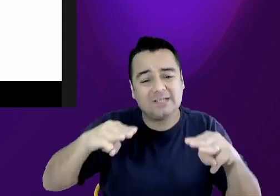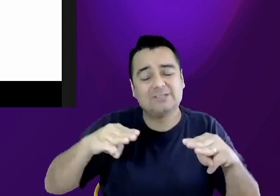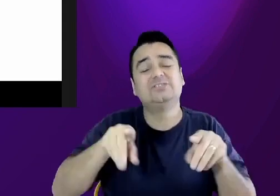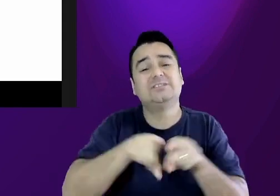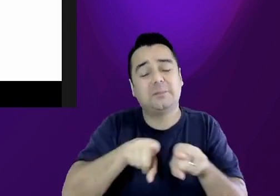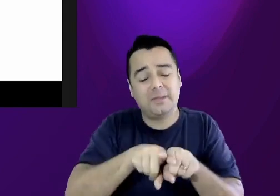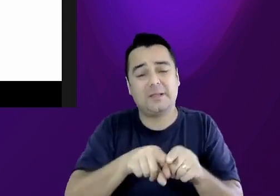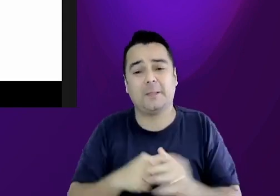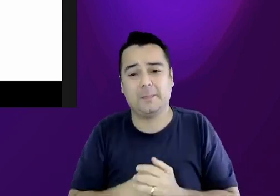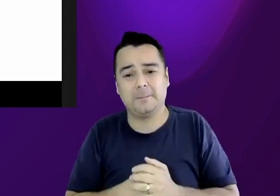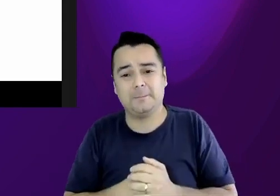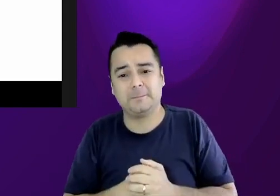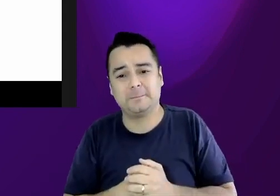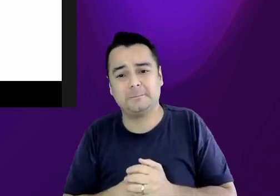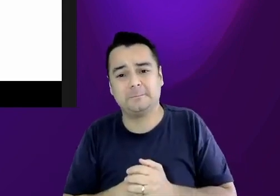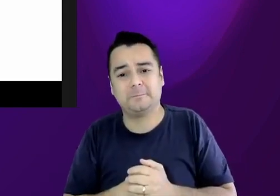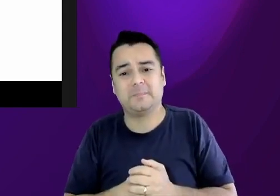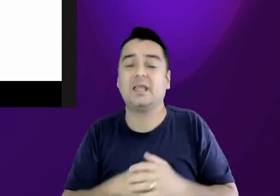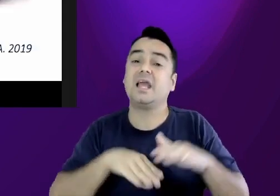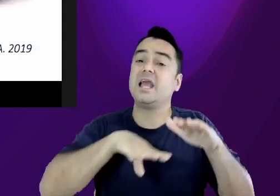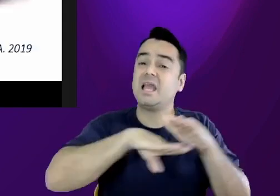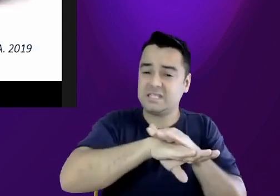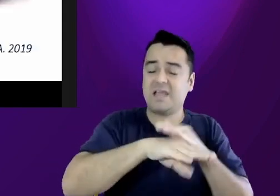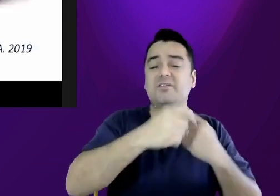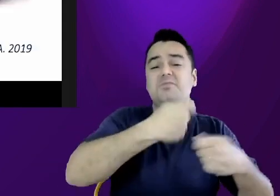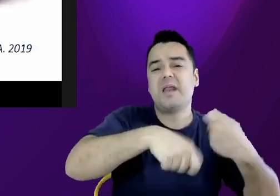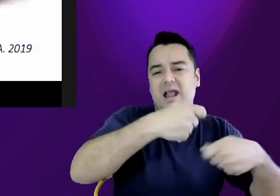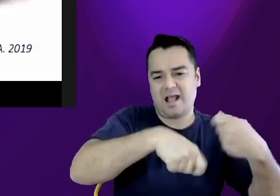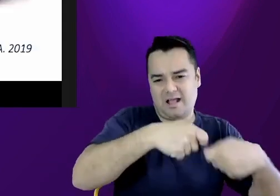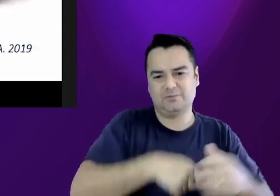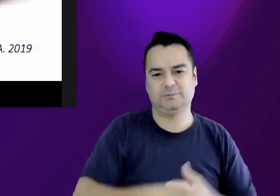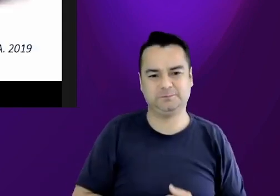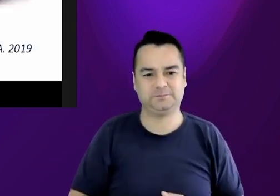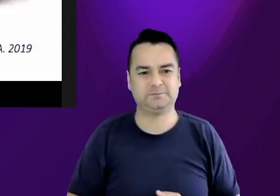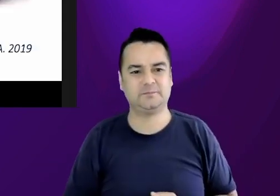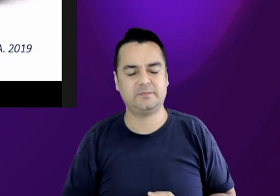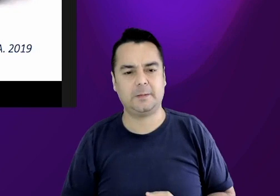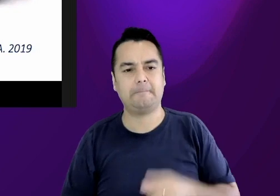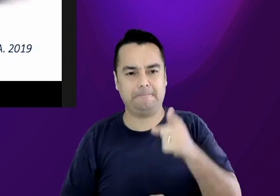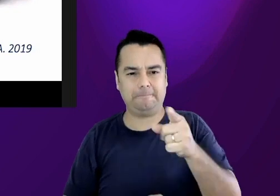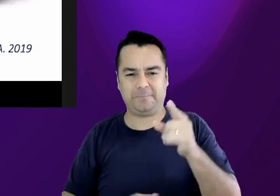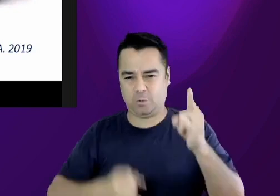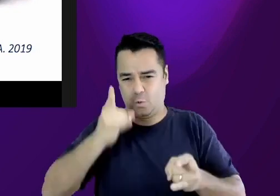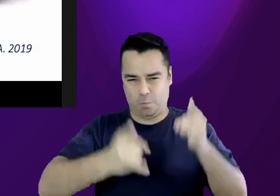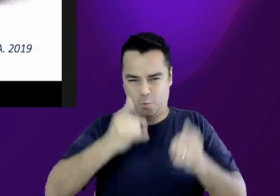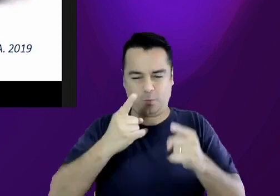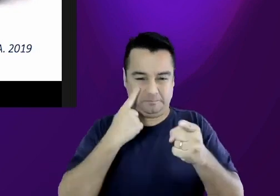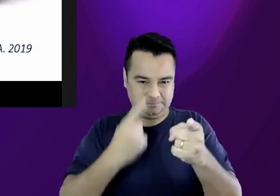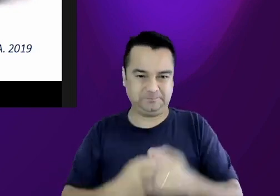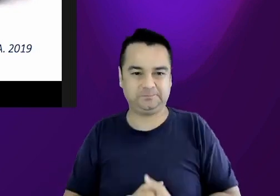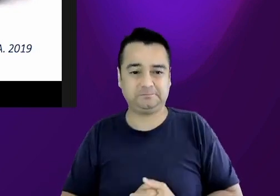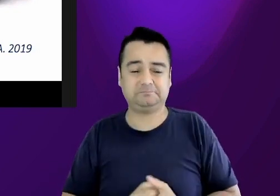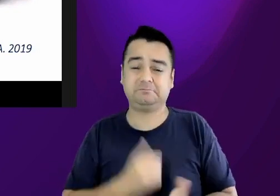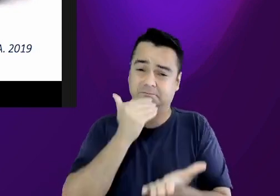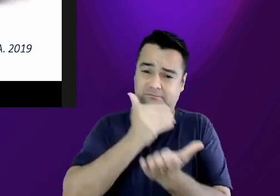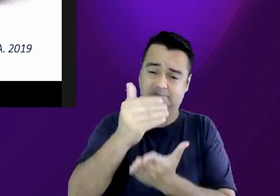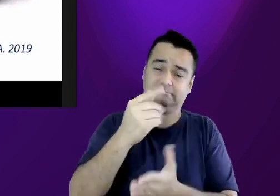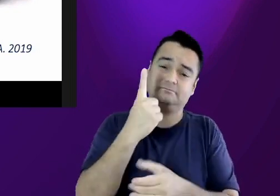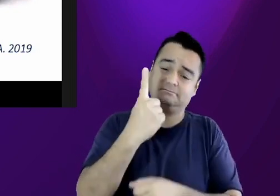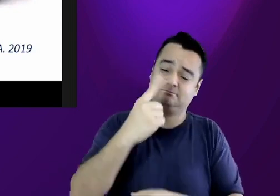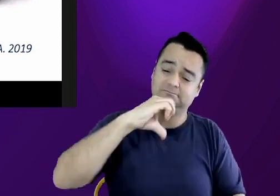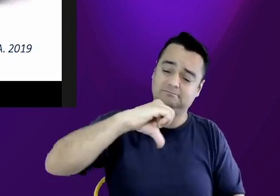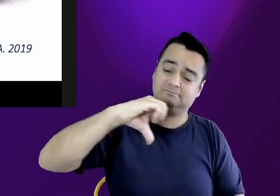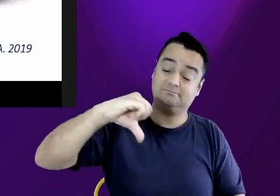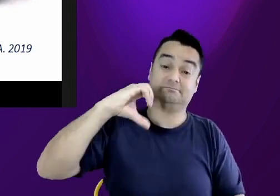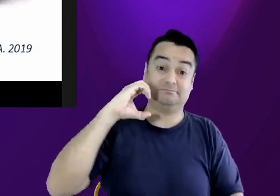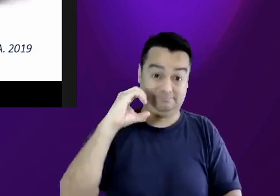em reserva de mercado. O histórico do robô, ele surgiu na década de 90 com 2 iniciativas